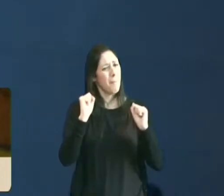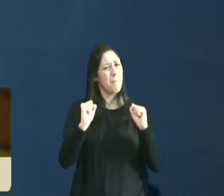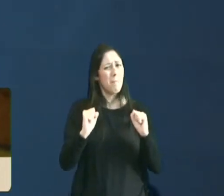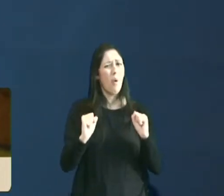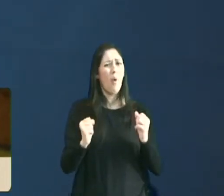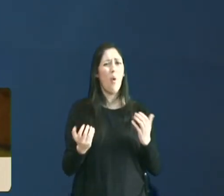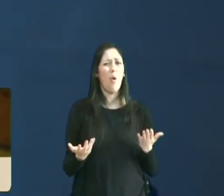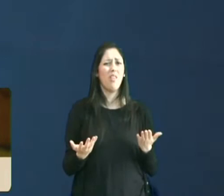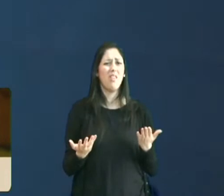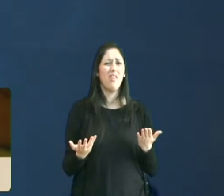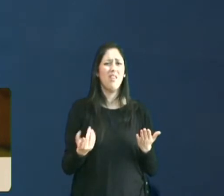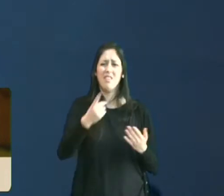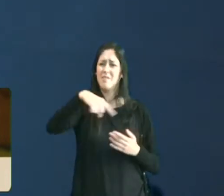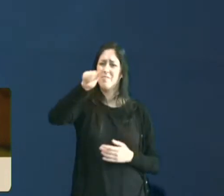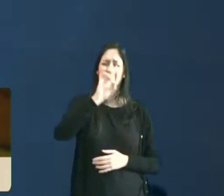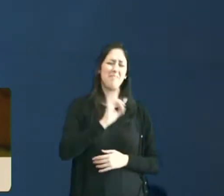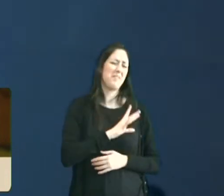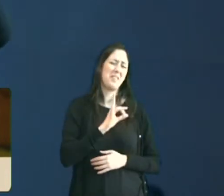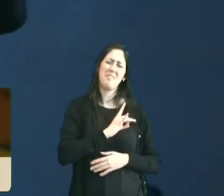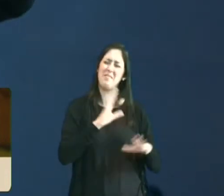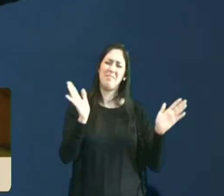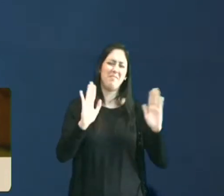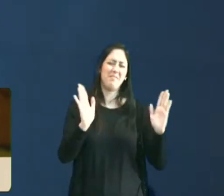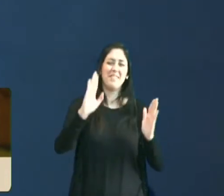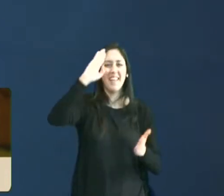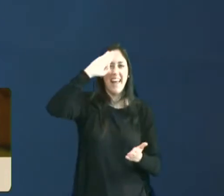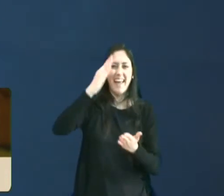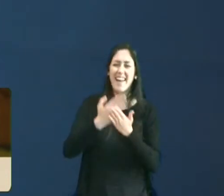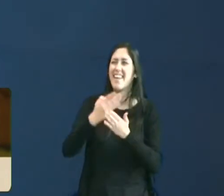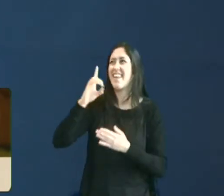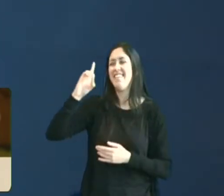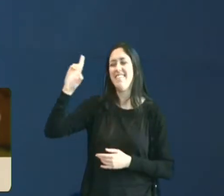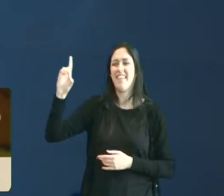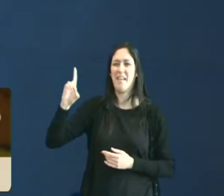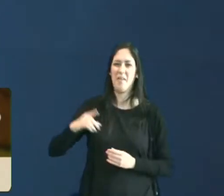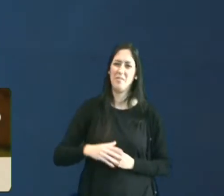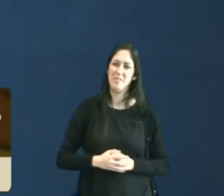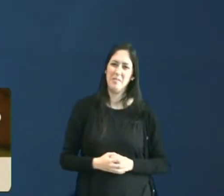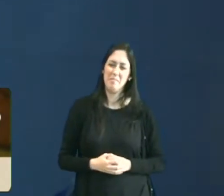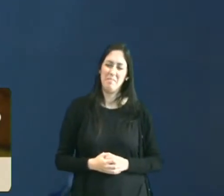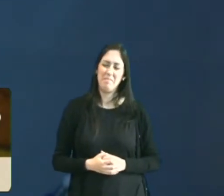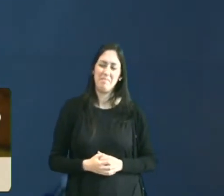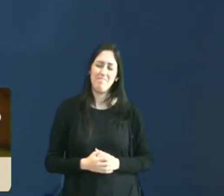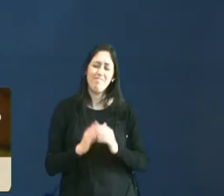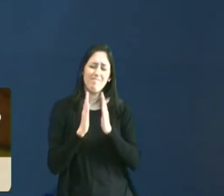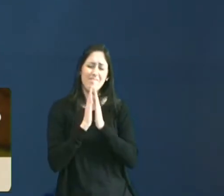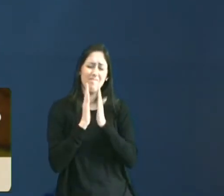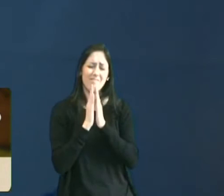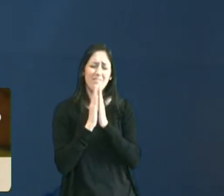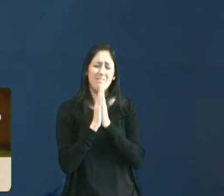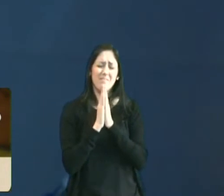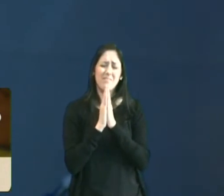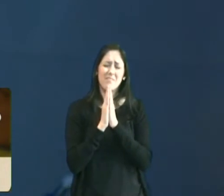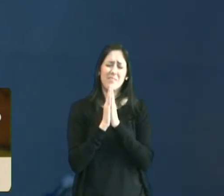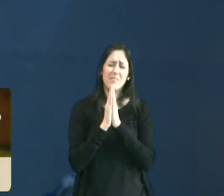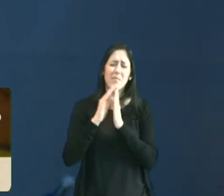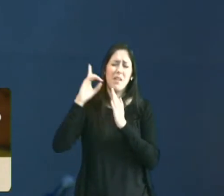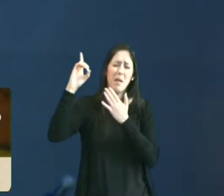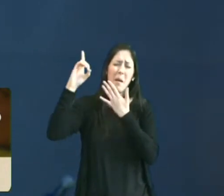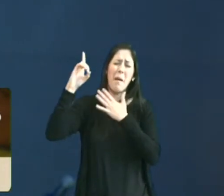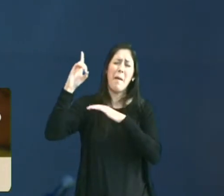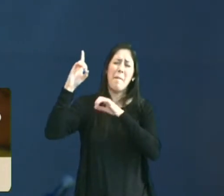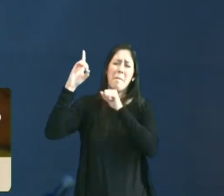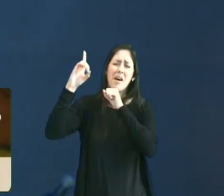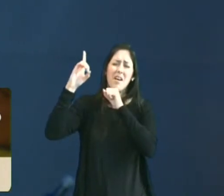não temas, crê somente. Vamos orar. Pai querido, às vezes